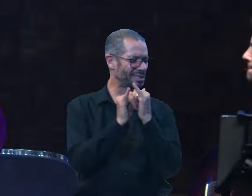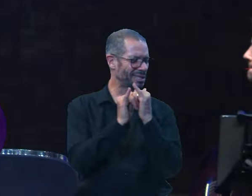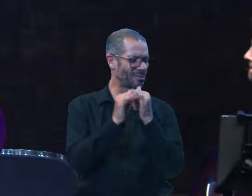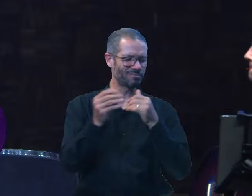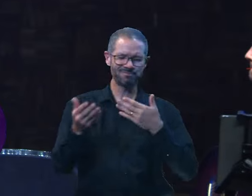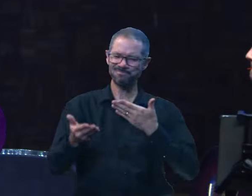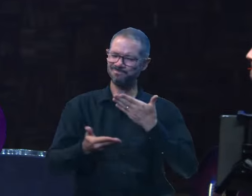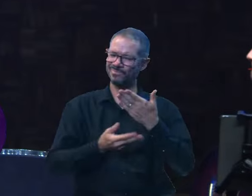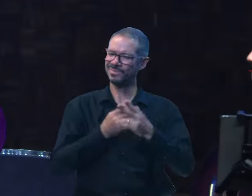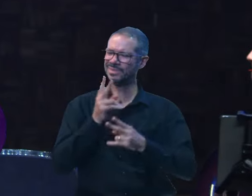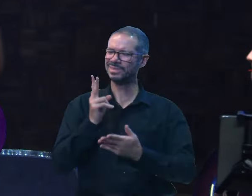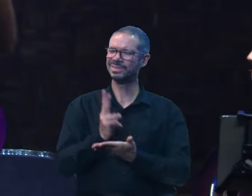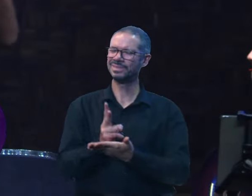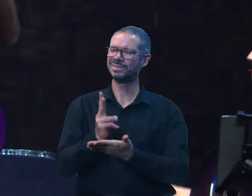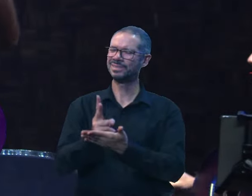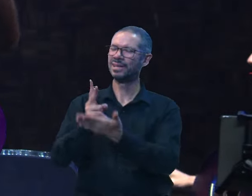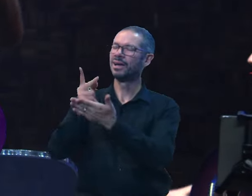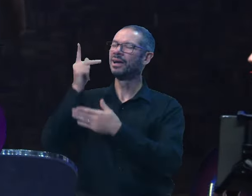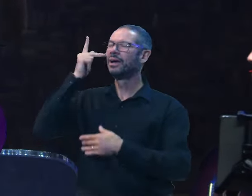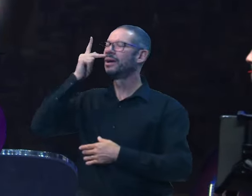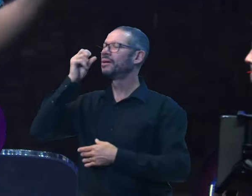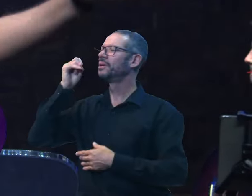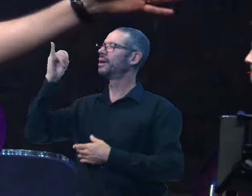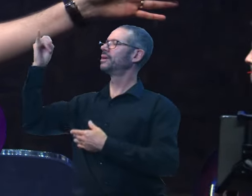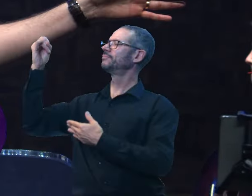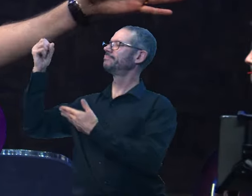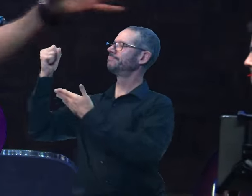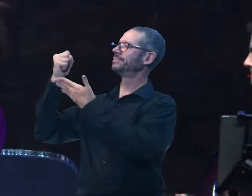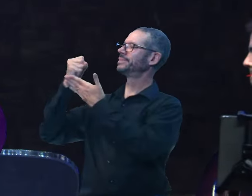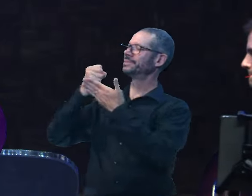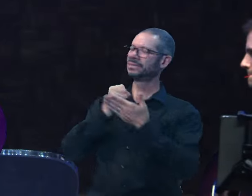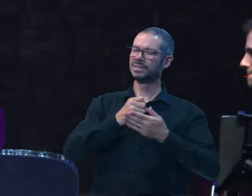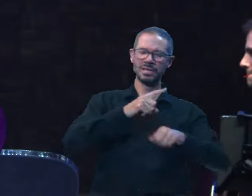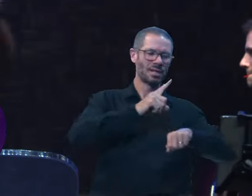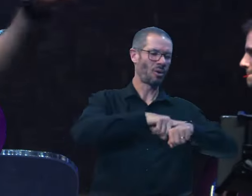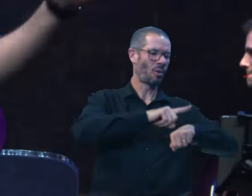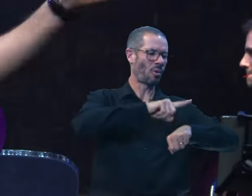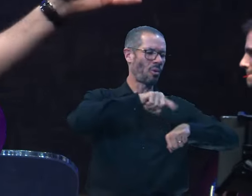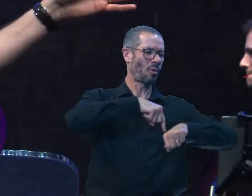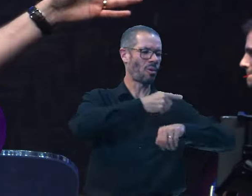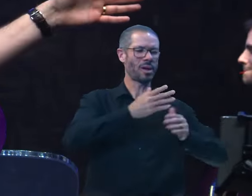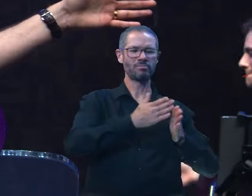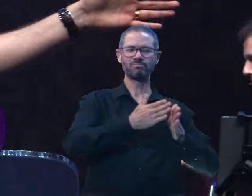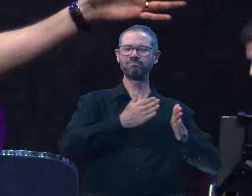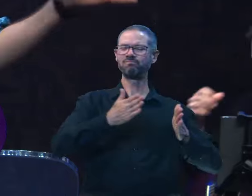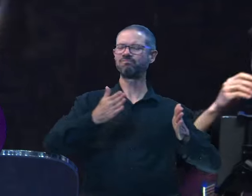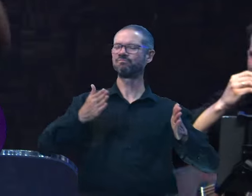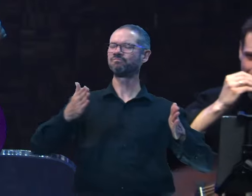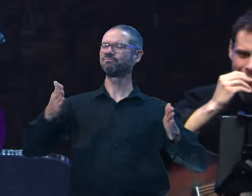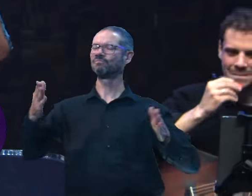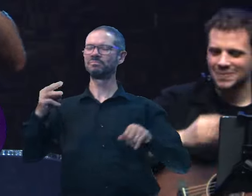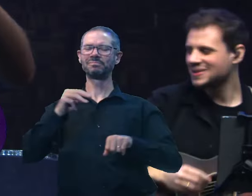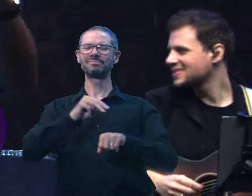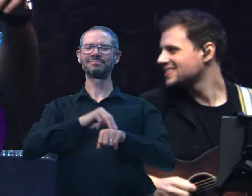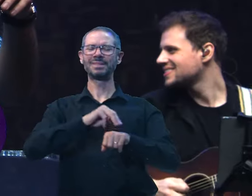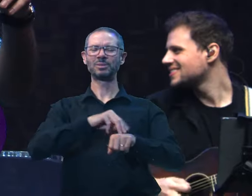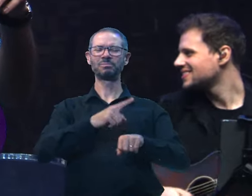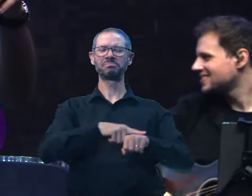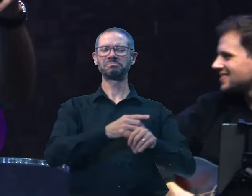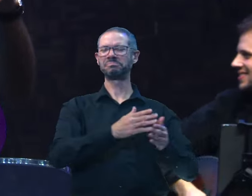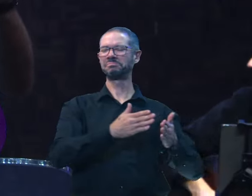vidas. Pai, que o Senhor se manifeste, Deus, nas próximas horas agora. nesses próximos minutos e instantes,